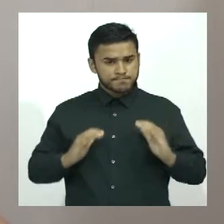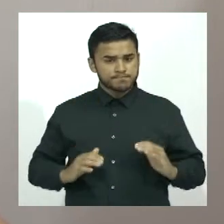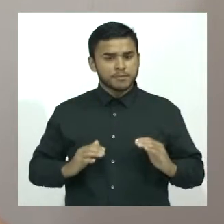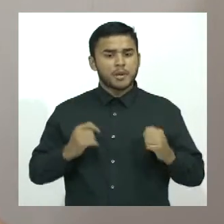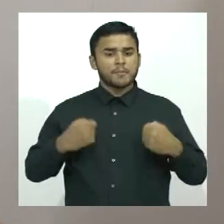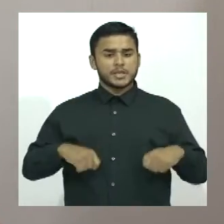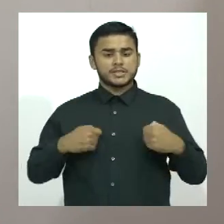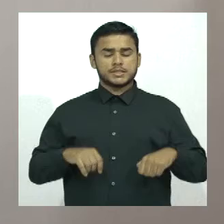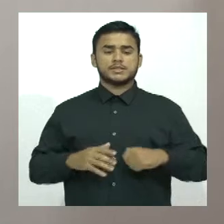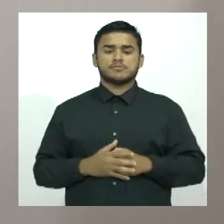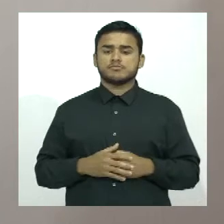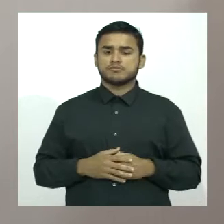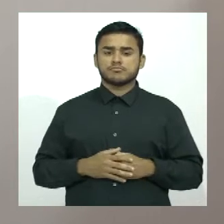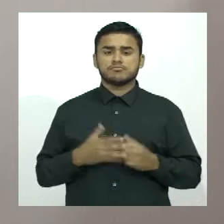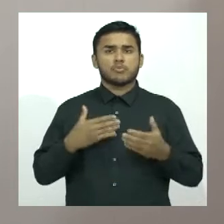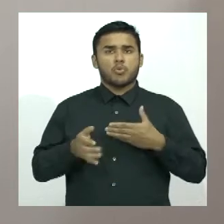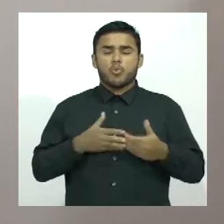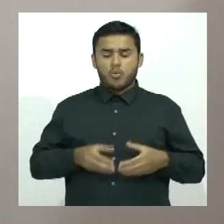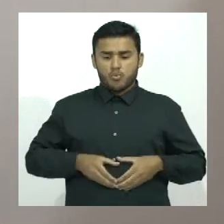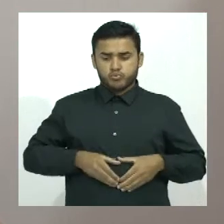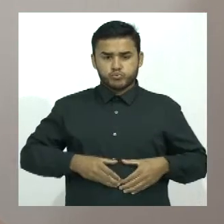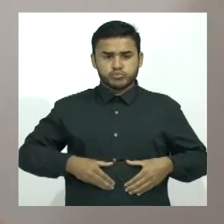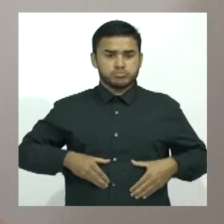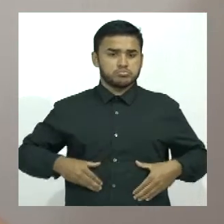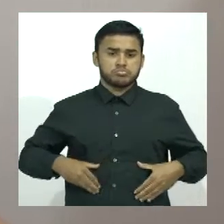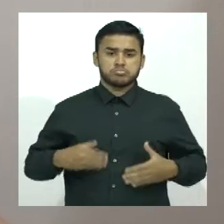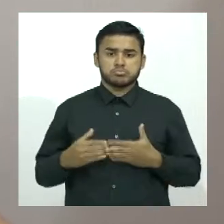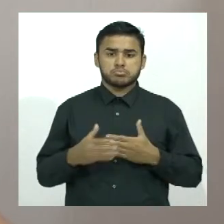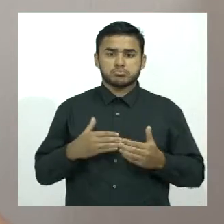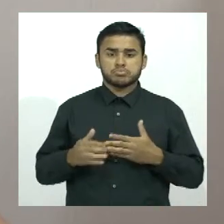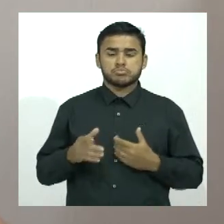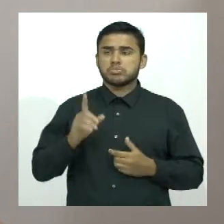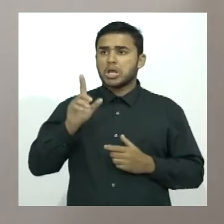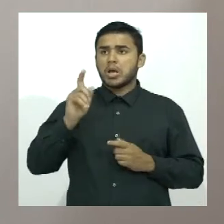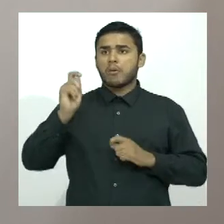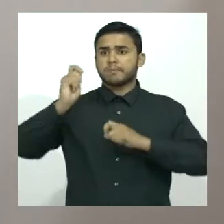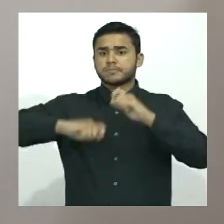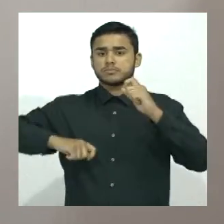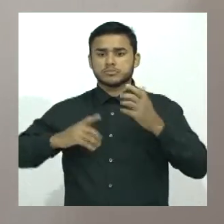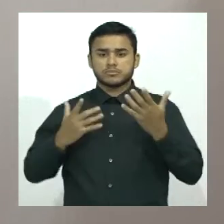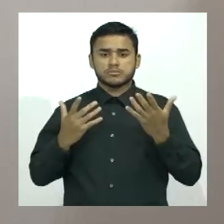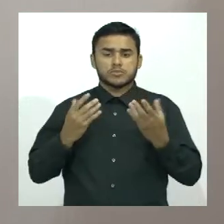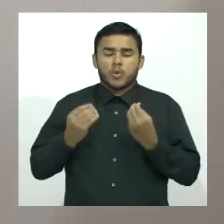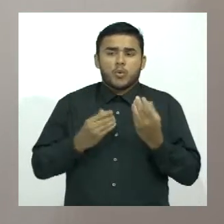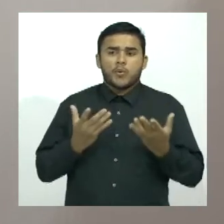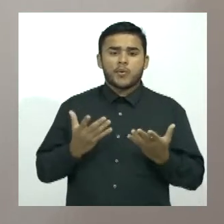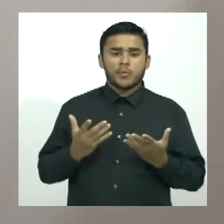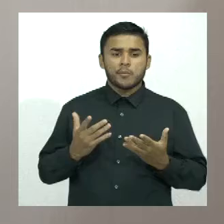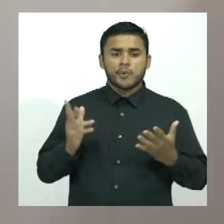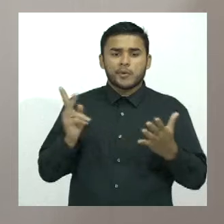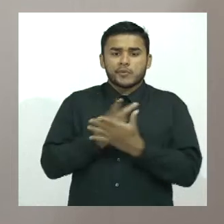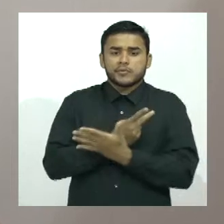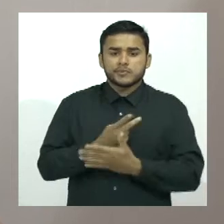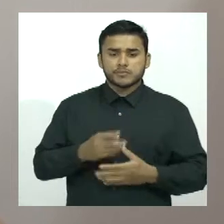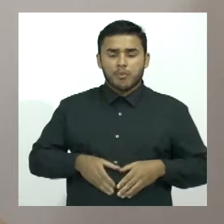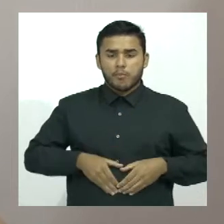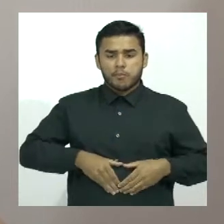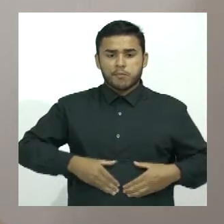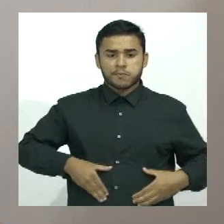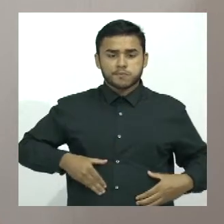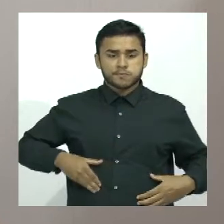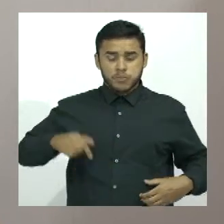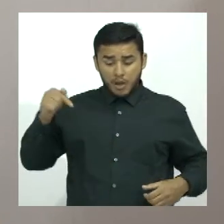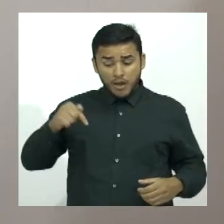e independente do modo como ele foi concebido, como aquela vida aconteceu, é uma